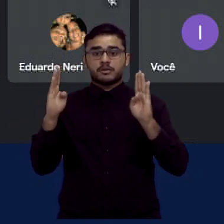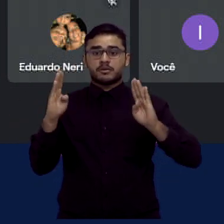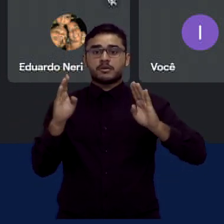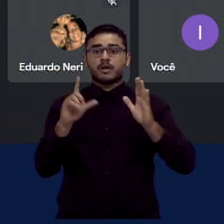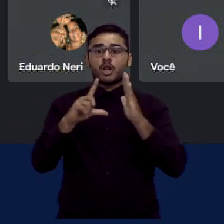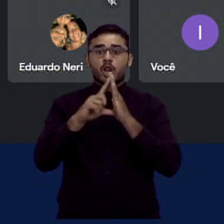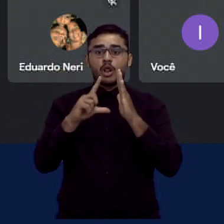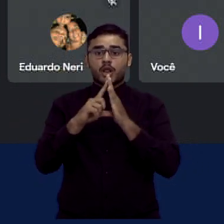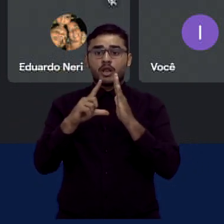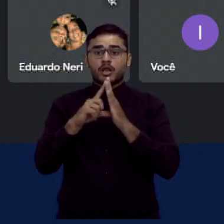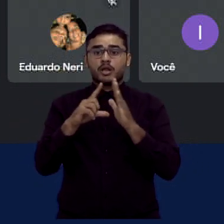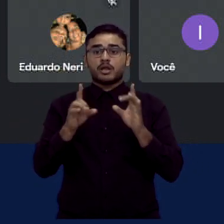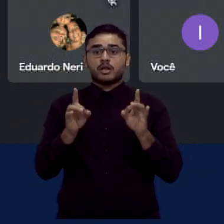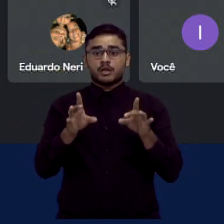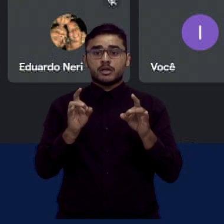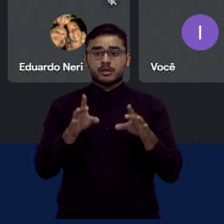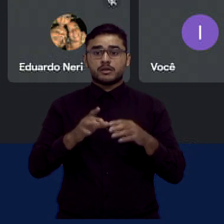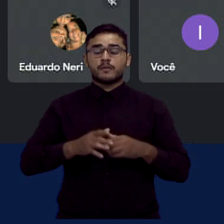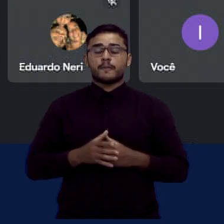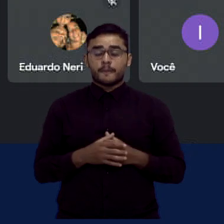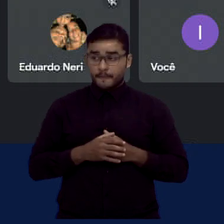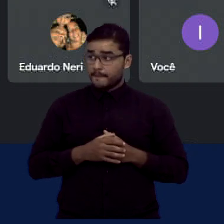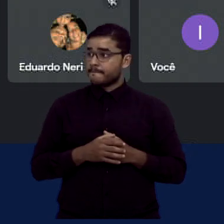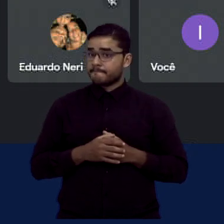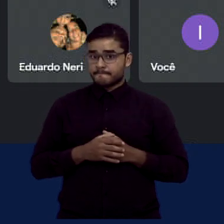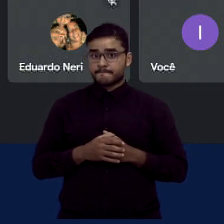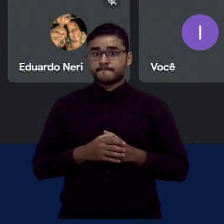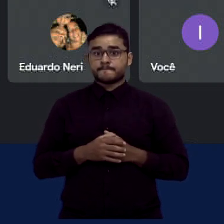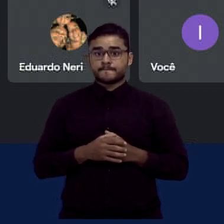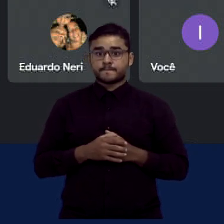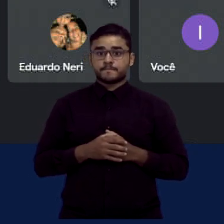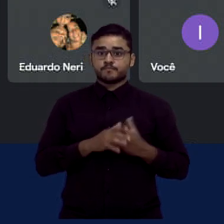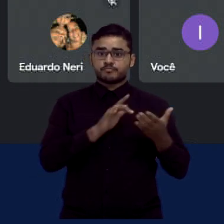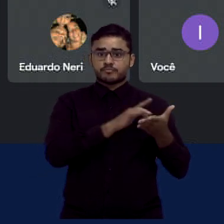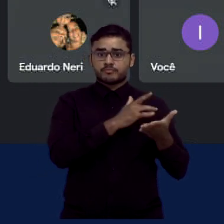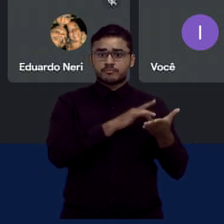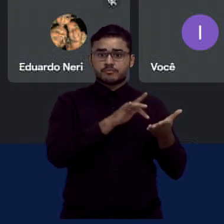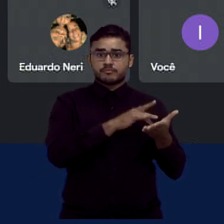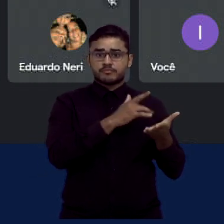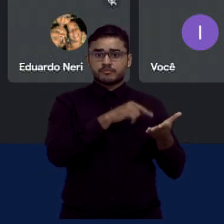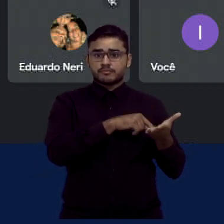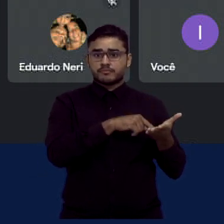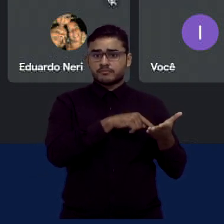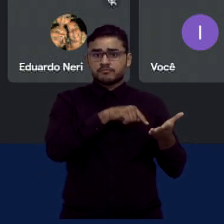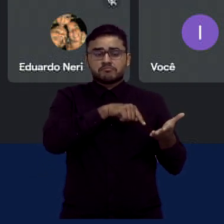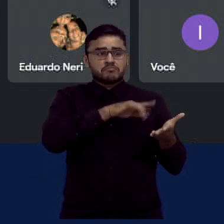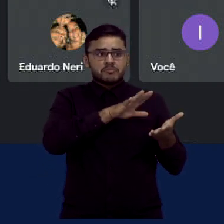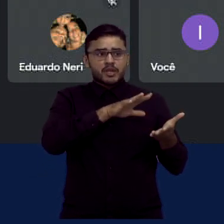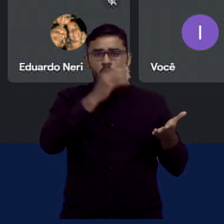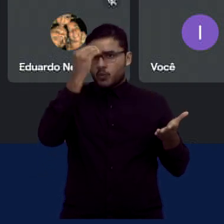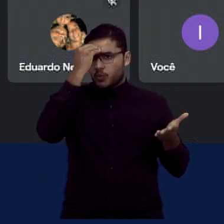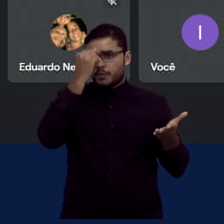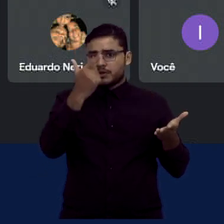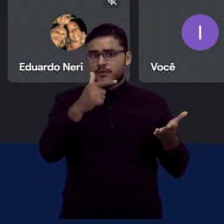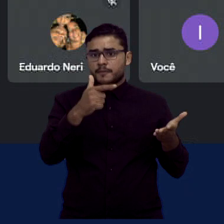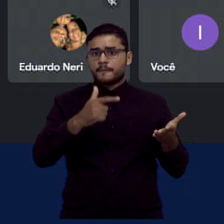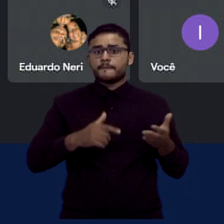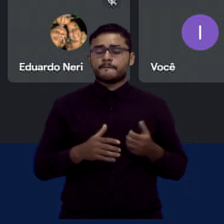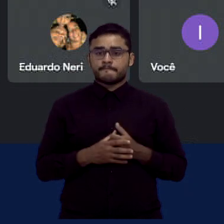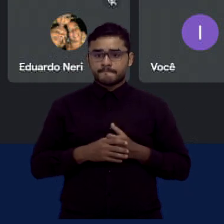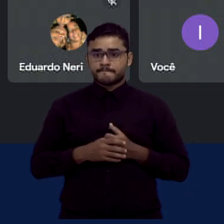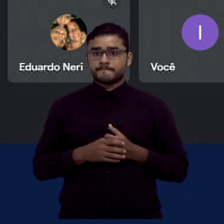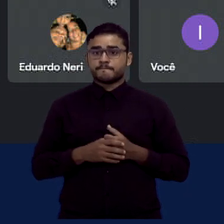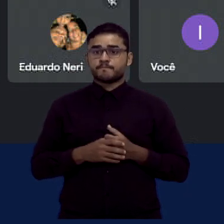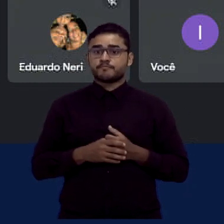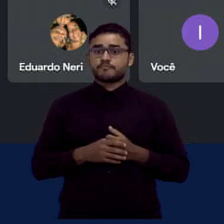Kindle ainda sofrem. E talvez o Kindle não é o grande culpado, ele só contribuiu para o processo. Então, mas essa discussão,